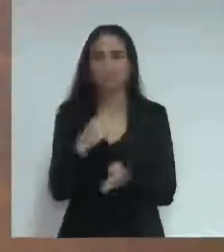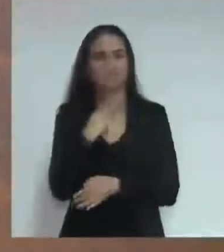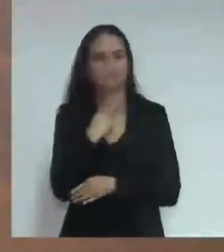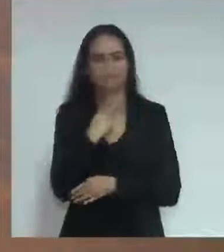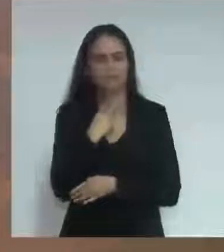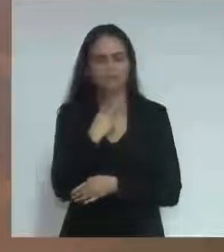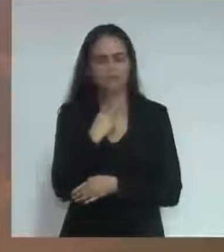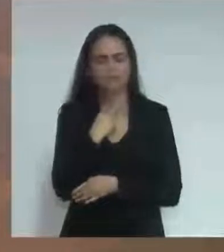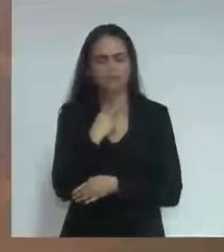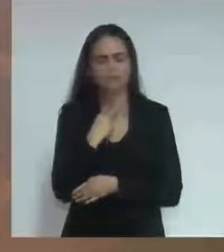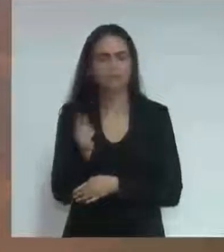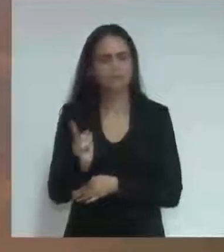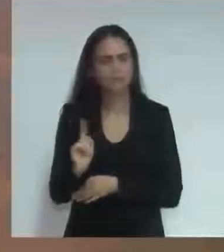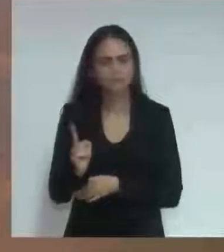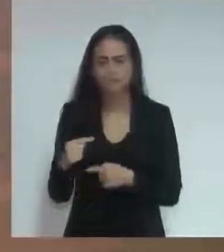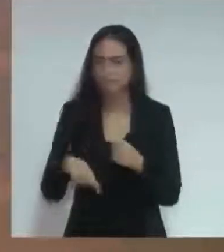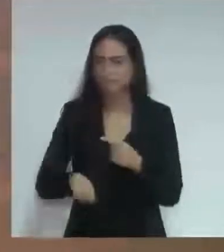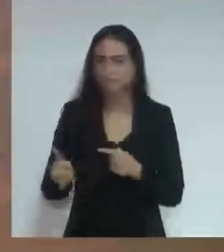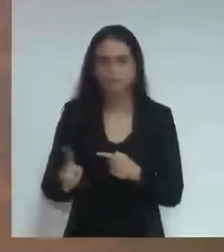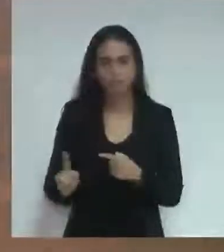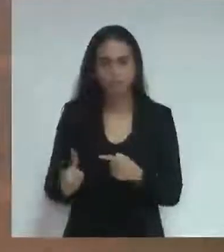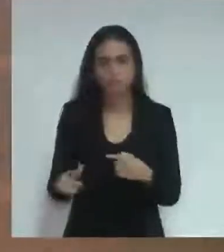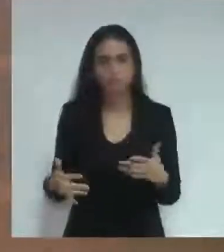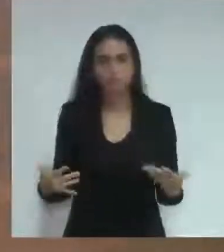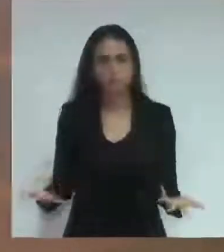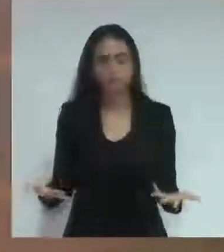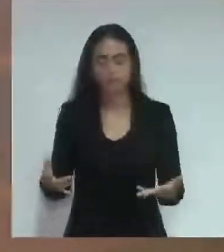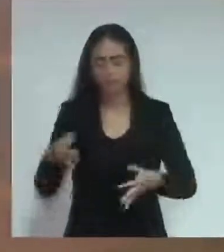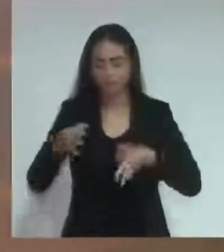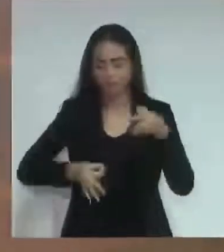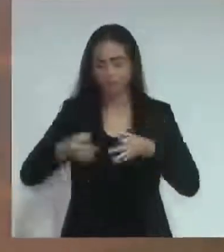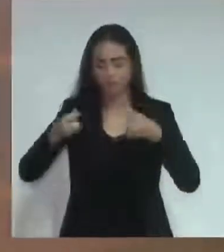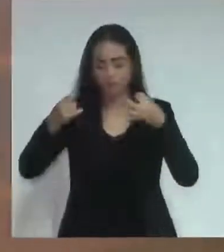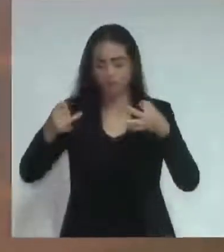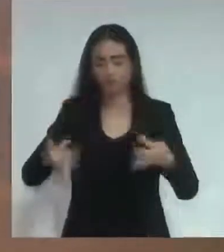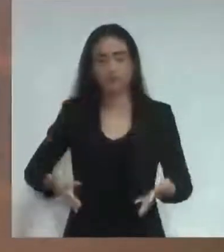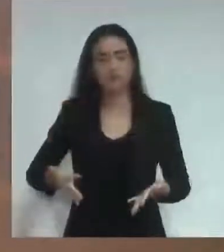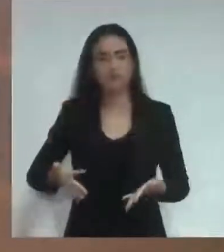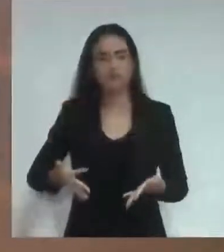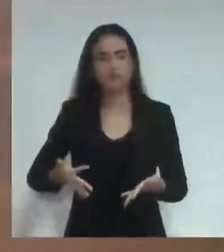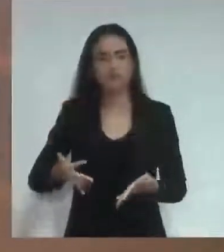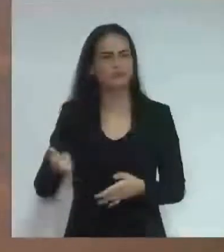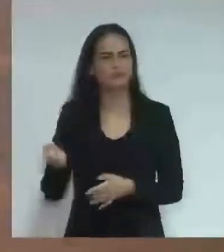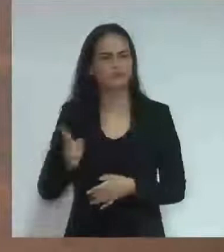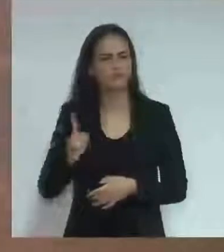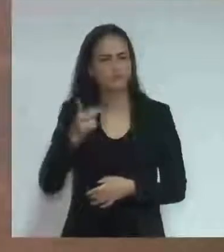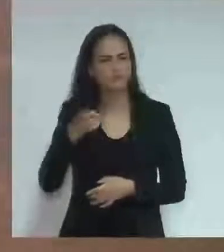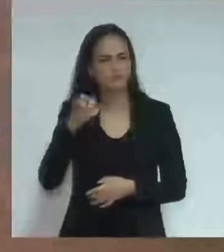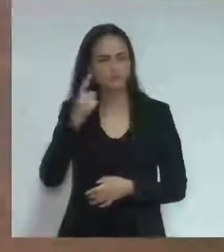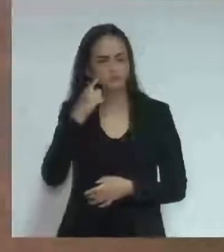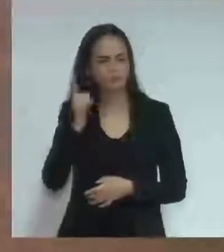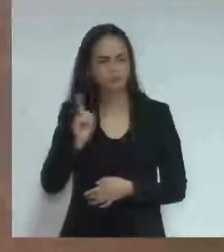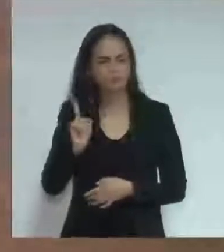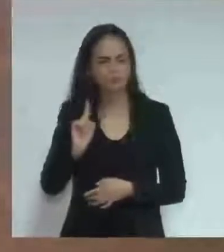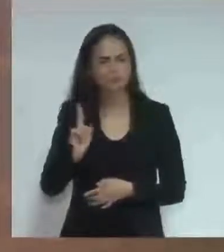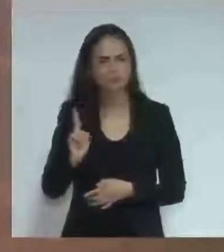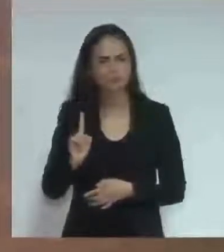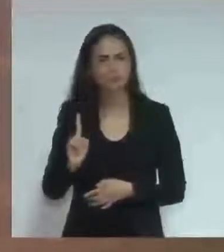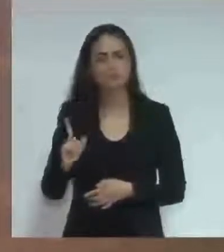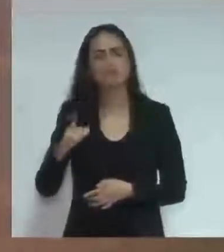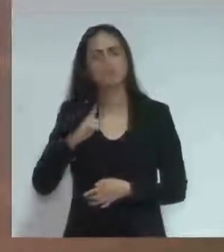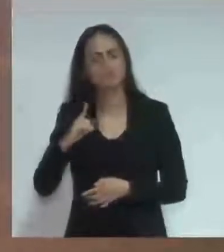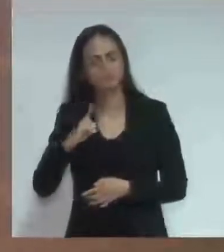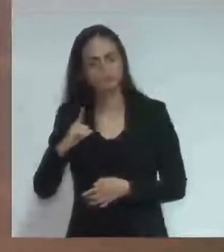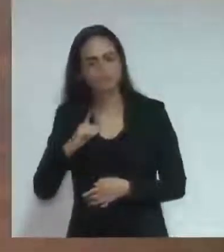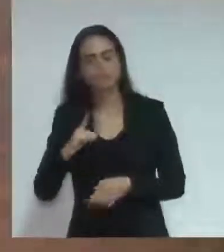expulsando pessoas assim. Não vi justificativa pública do Conselho Municipal de Saúde. Teve interferência do secretário de